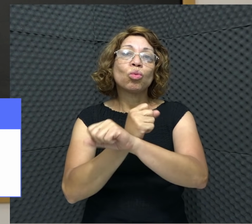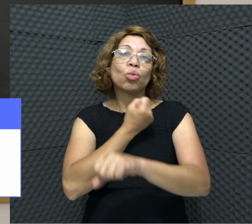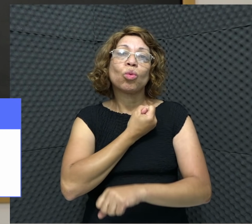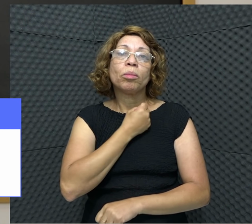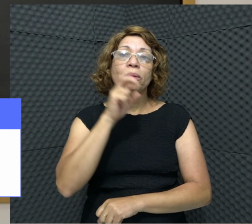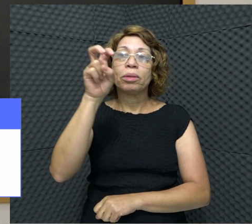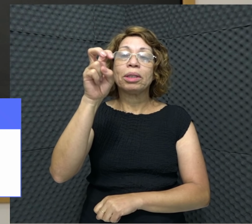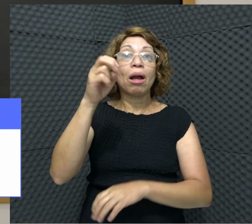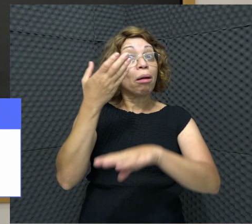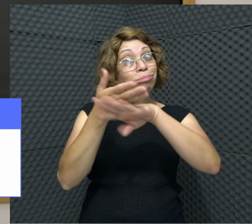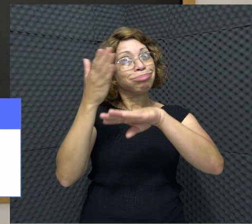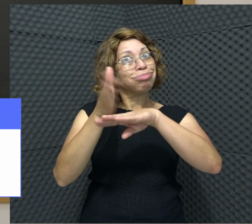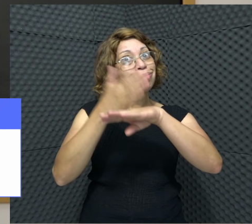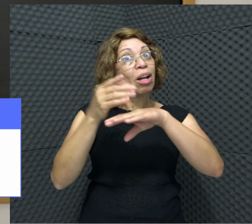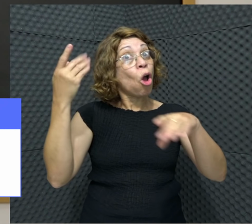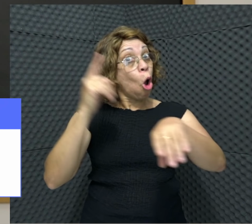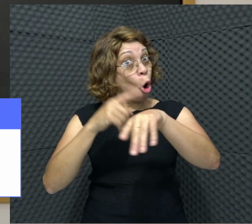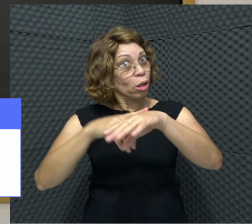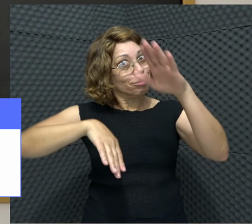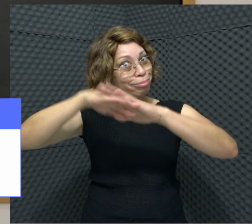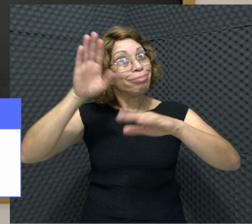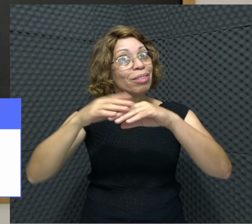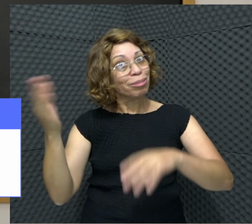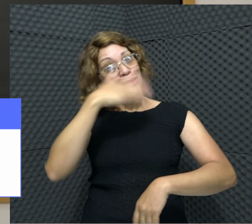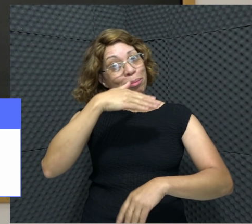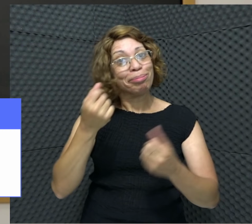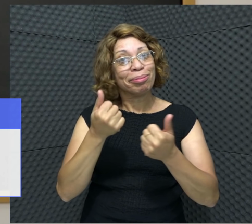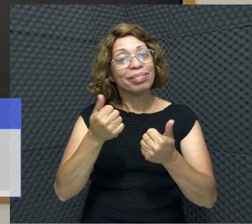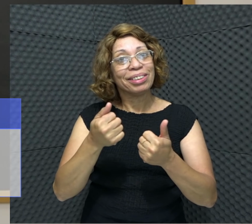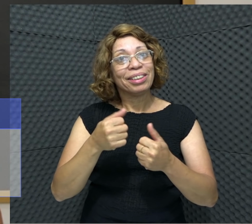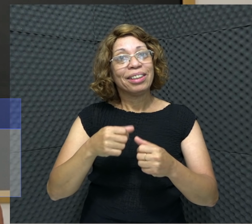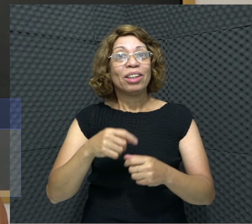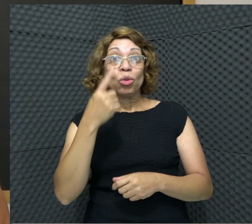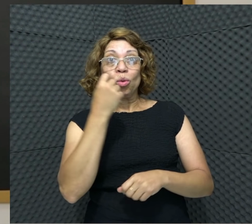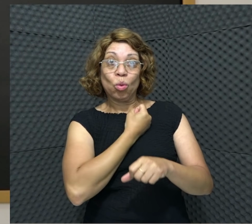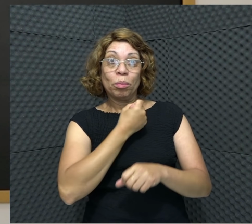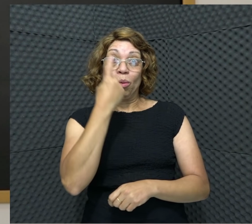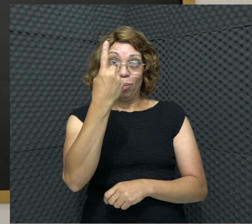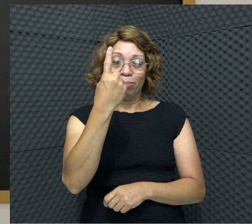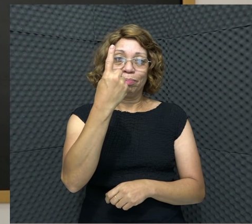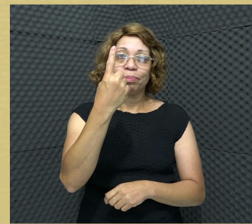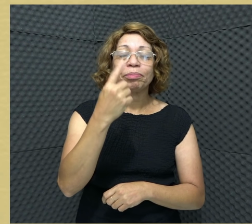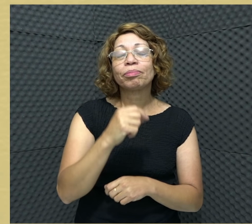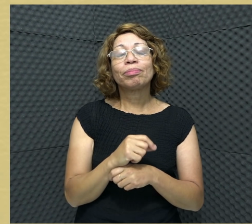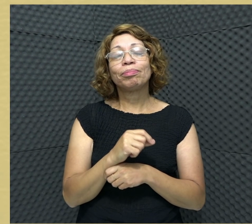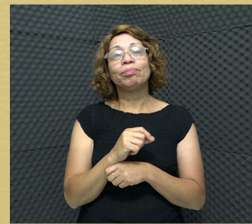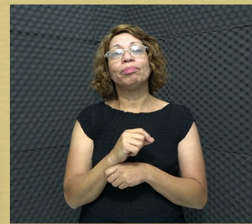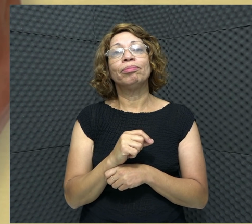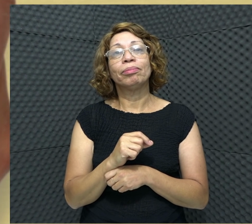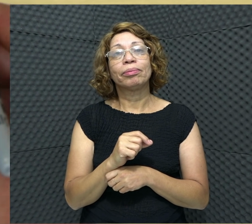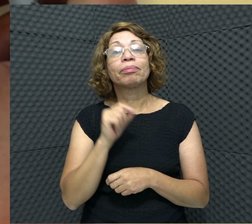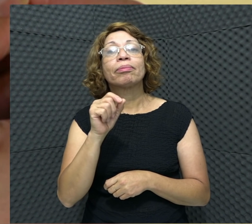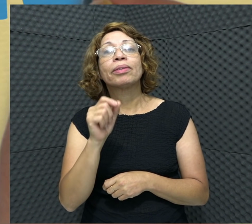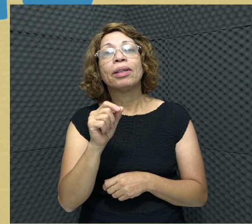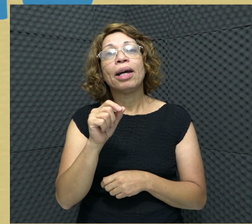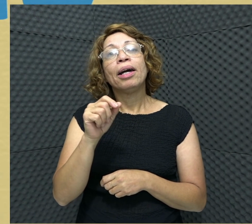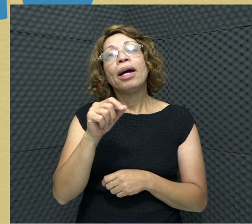do título de número 5, os exercícios. Hora de praticar. Vamos lá? Exercício número 1.